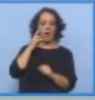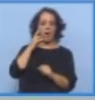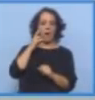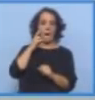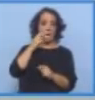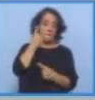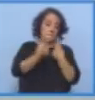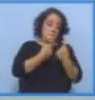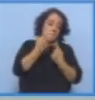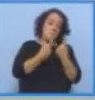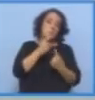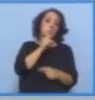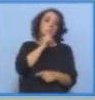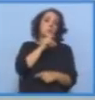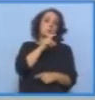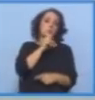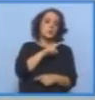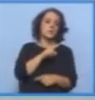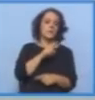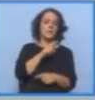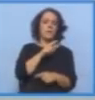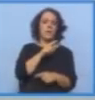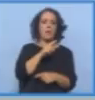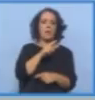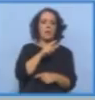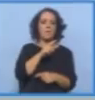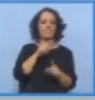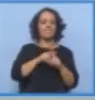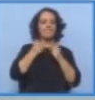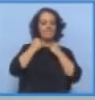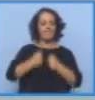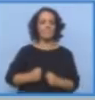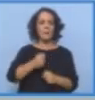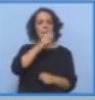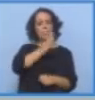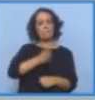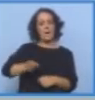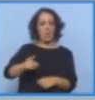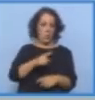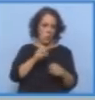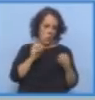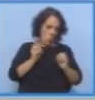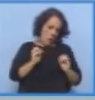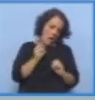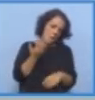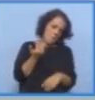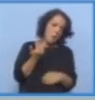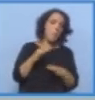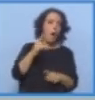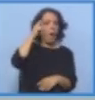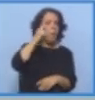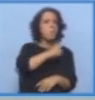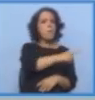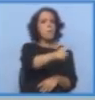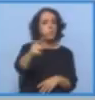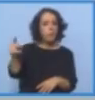não estão tão arraigados a uma prática, conhecem e sabem que é